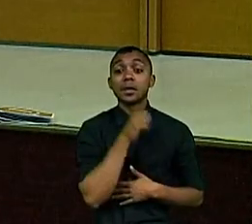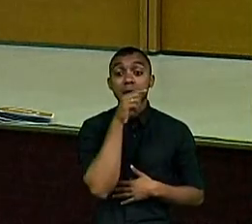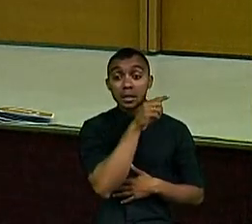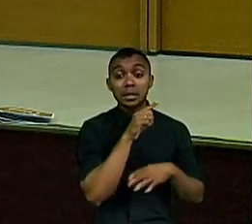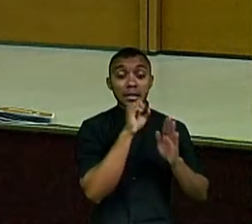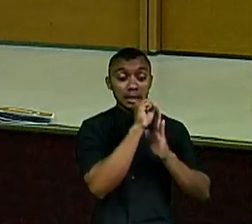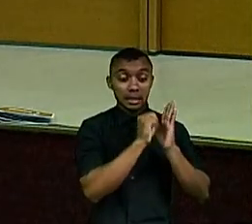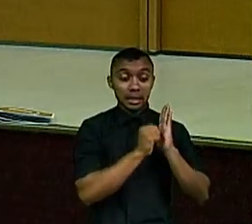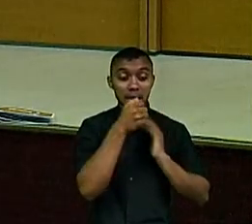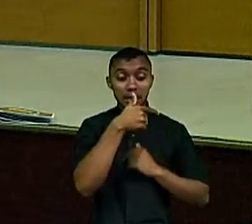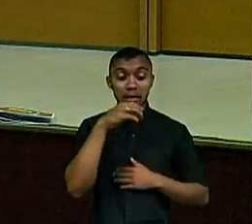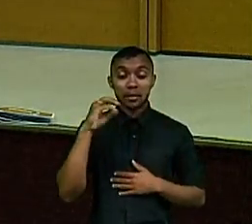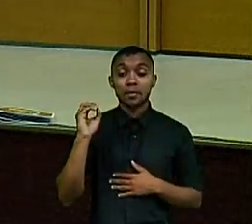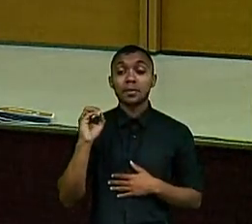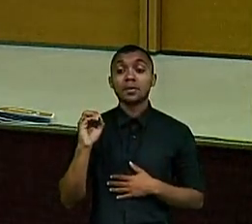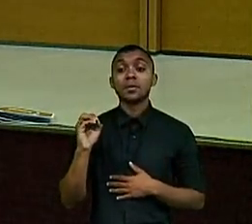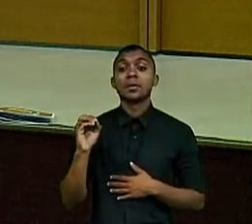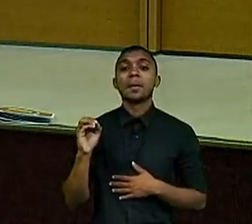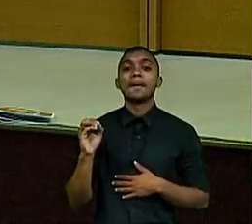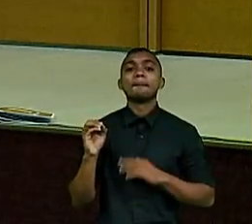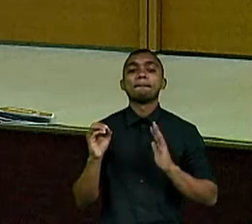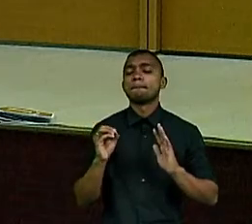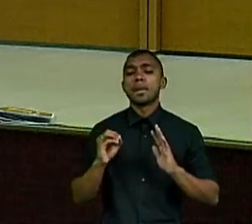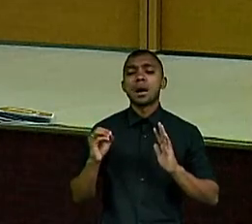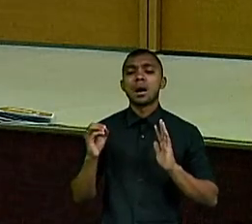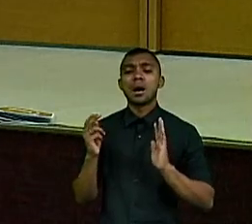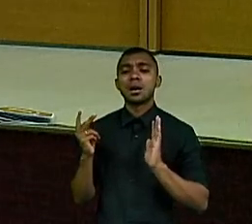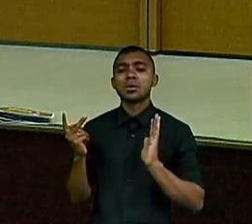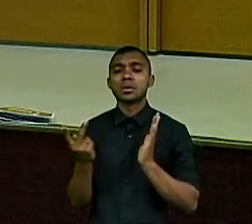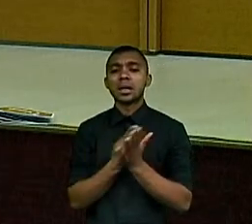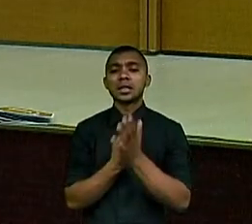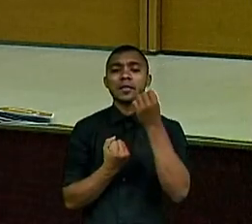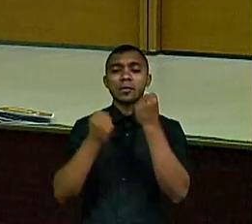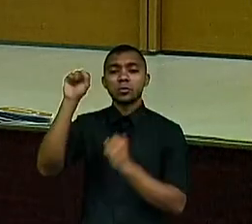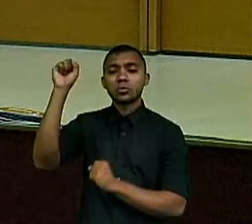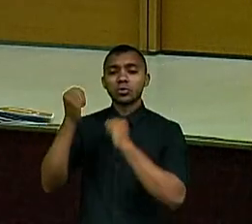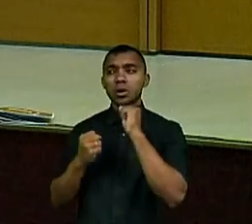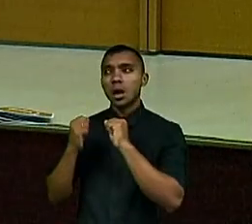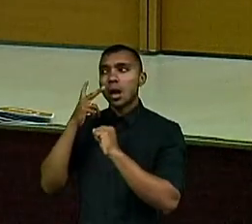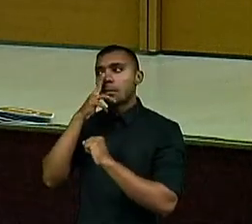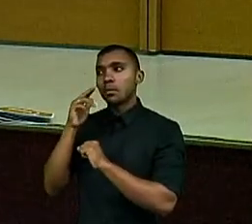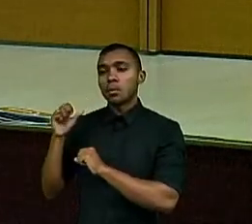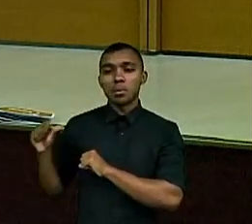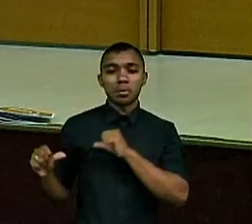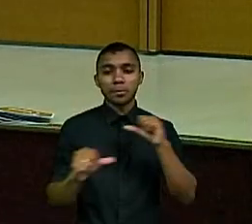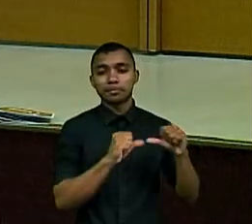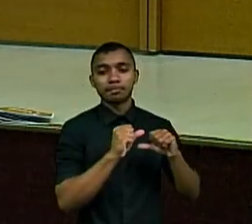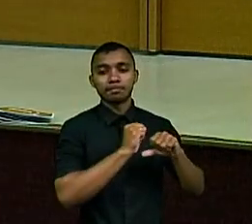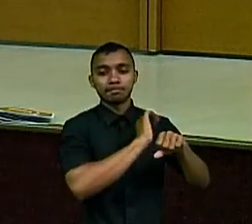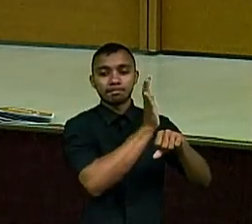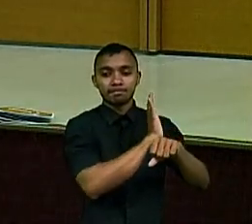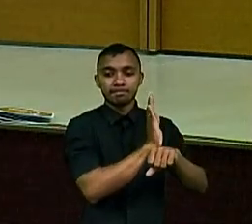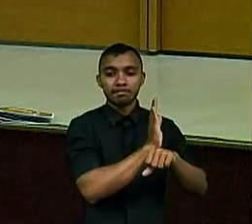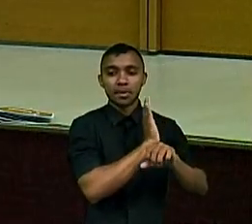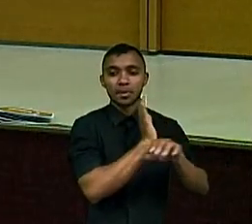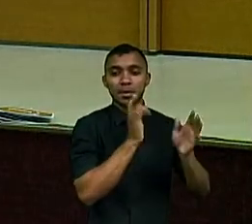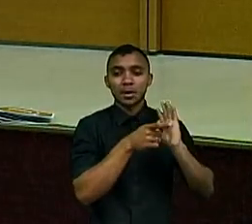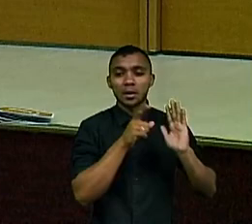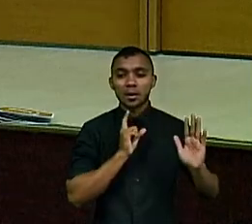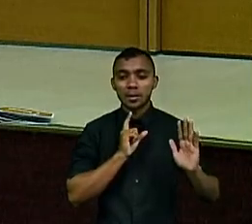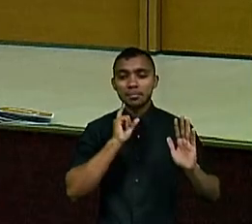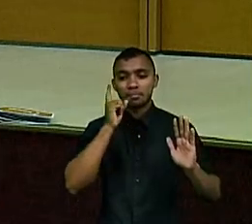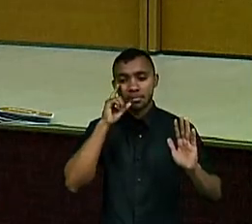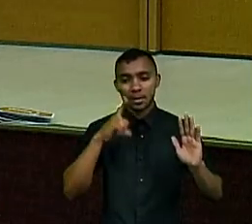mas é os dias dobramentos que aconteceram com a Revolução Industrial a cena do filme que ele é engolido pela mágica pela máquina